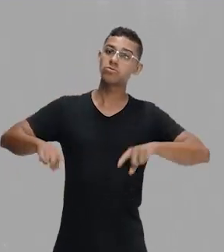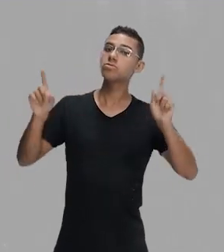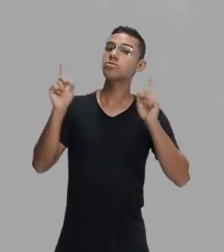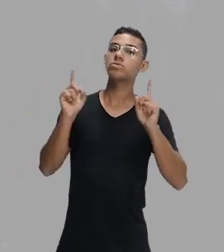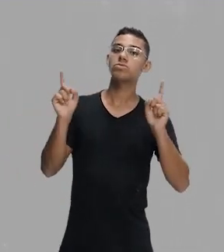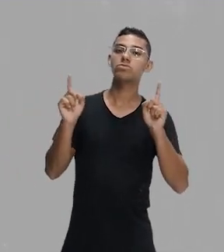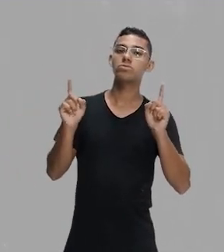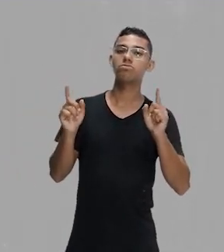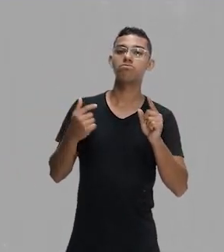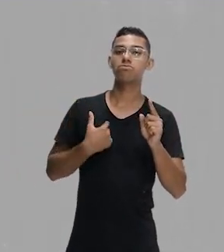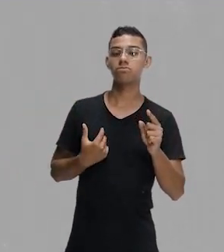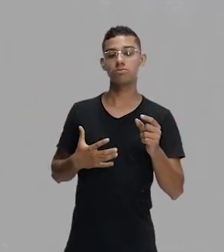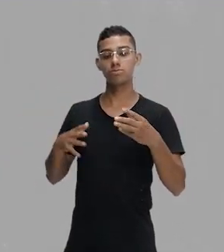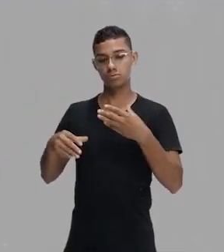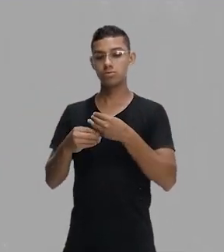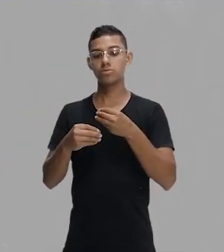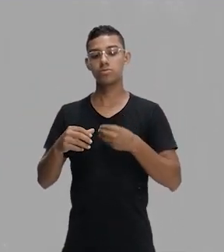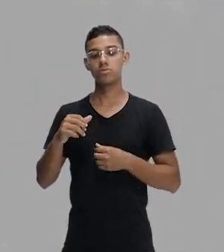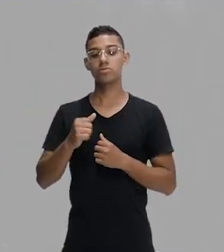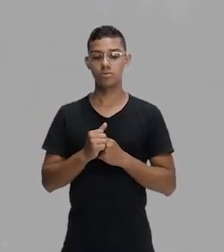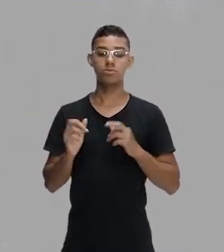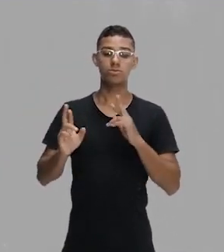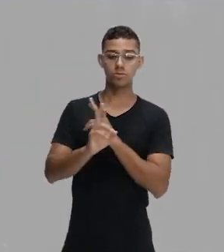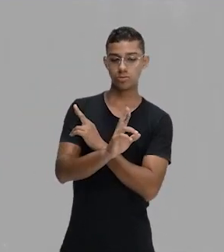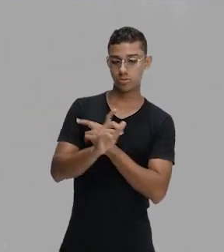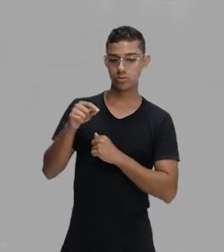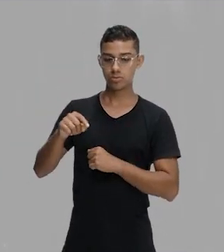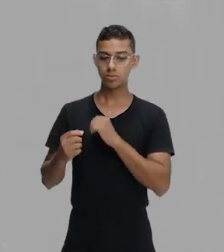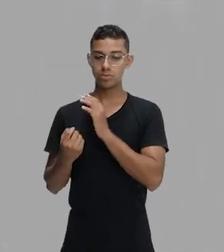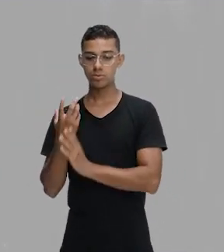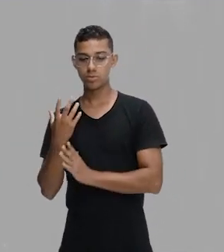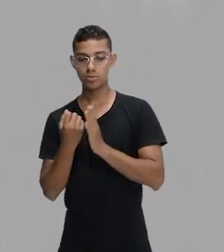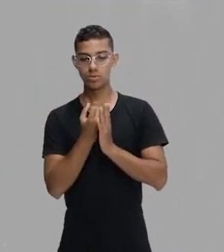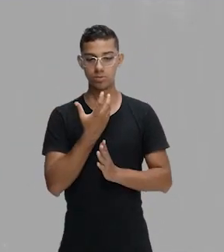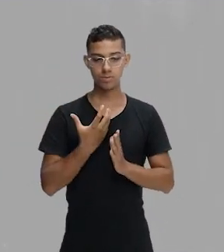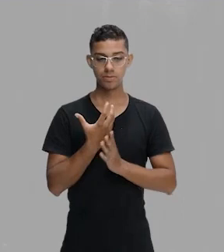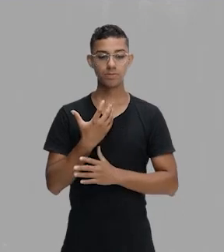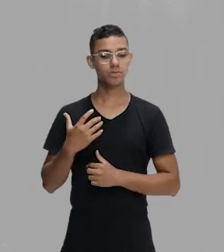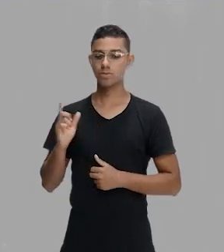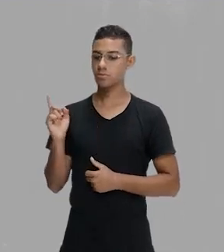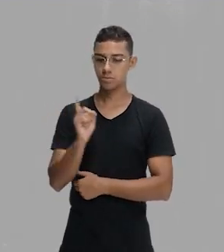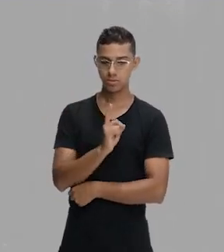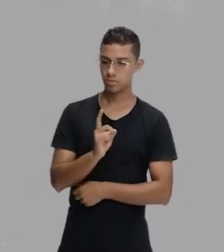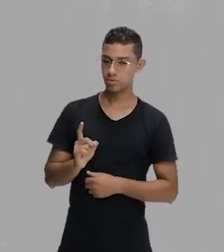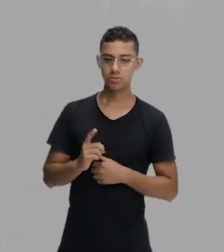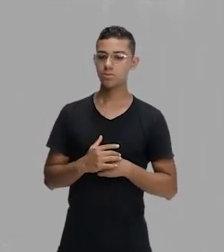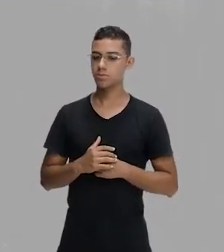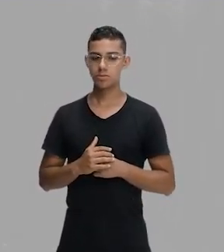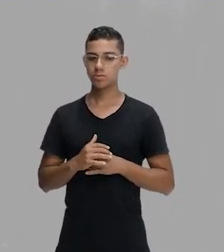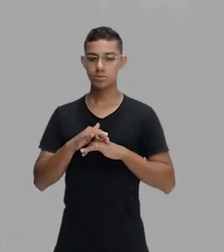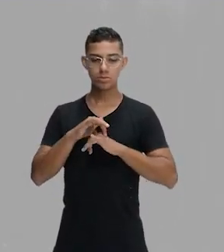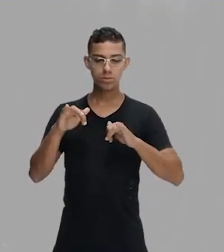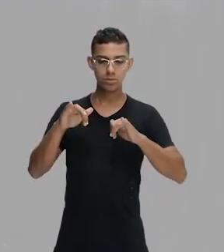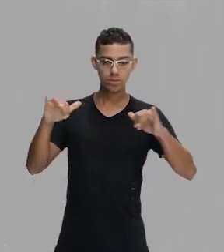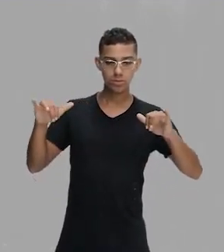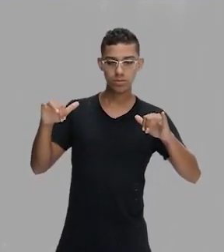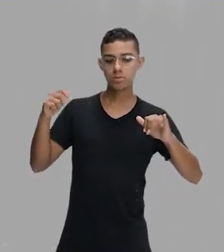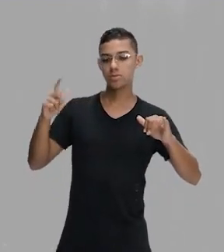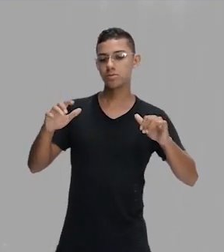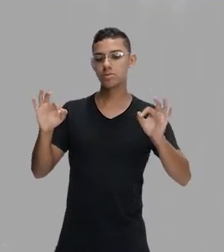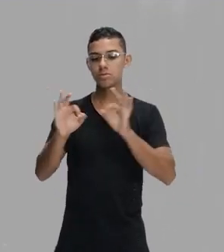necessariamente, tá, a priori relacionando a uma constituição de hipótese. Ele não está aqui anunciando nem